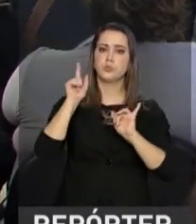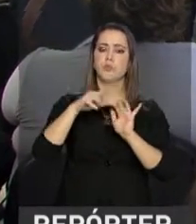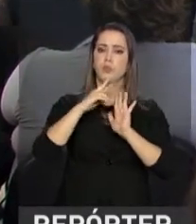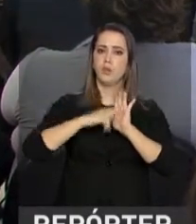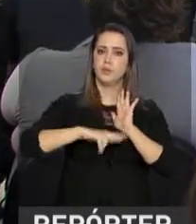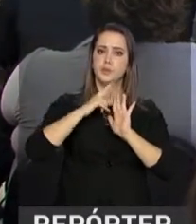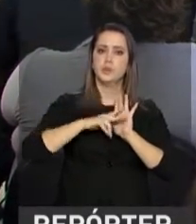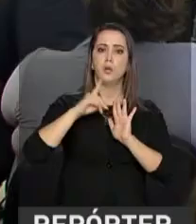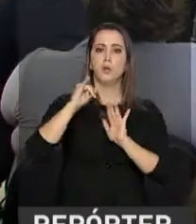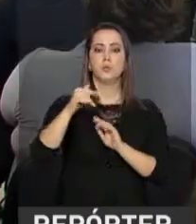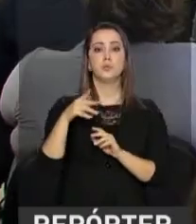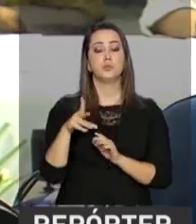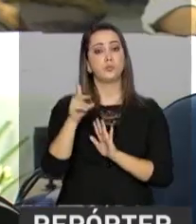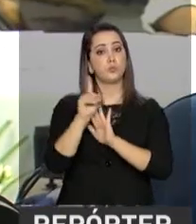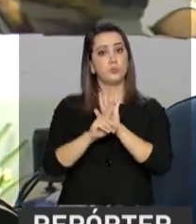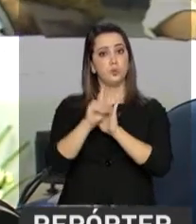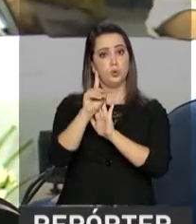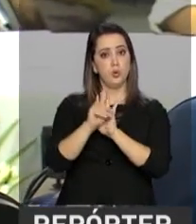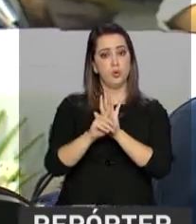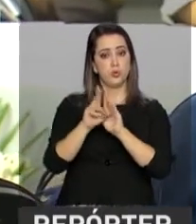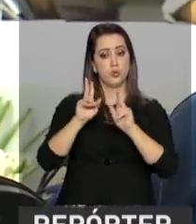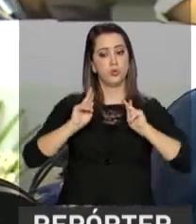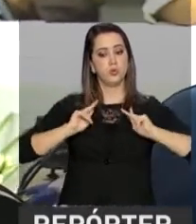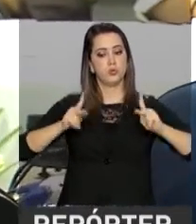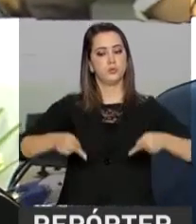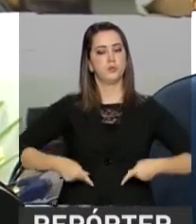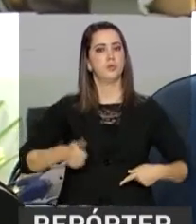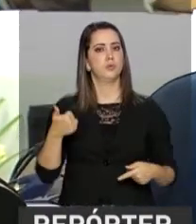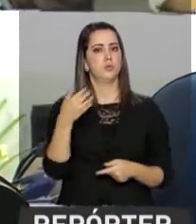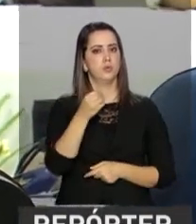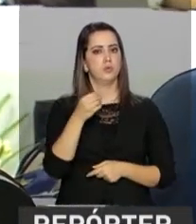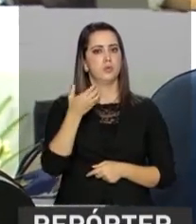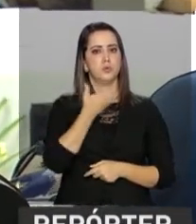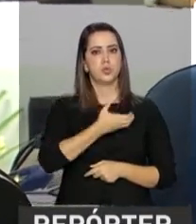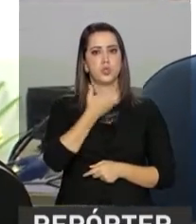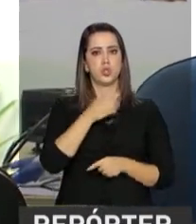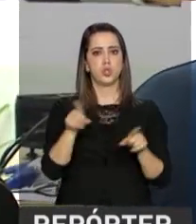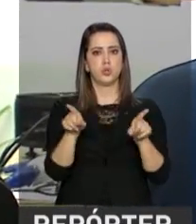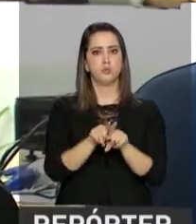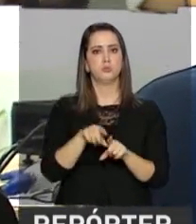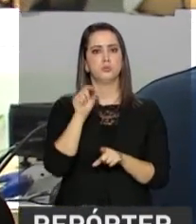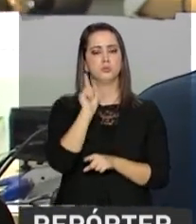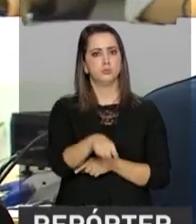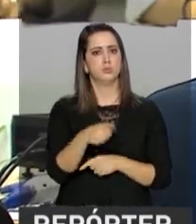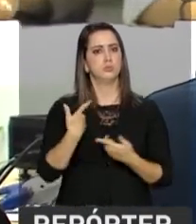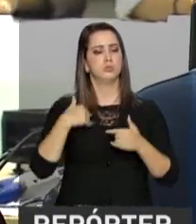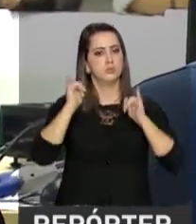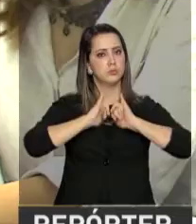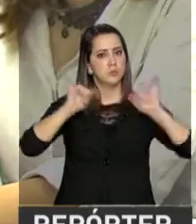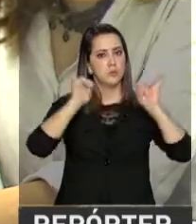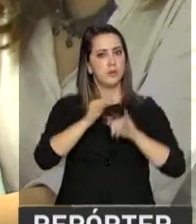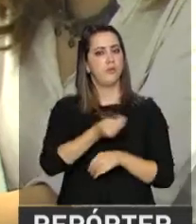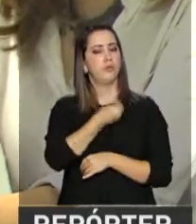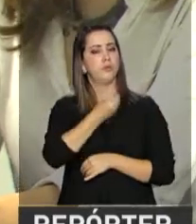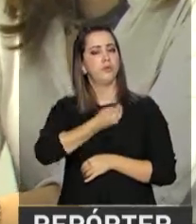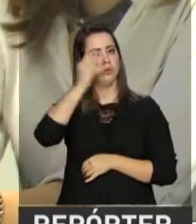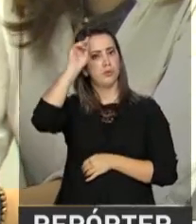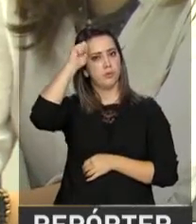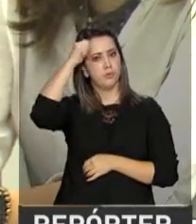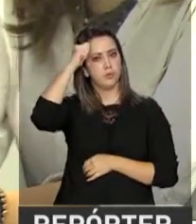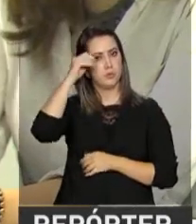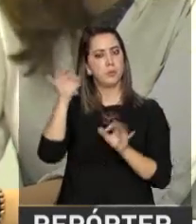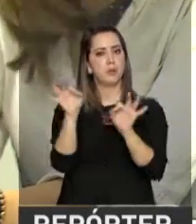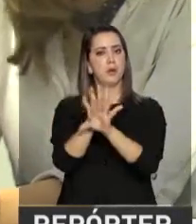o dia dos direitos humanos celebrado em 10 de dezembro no âmbito da campanha vidas negras pelo fim da violência